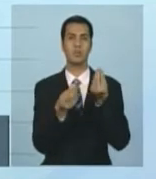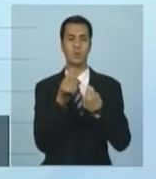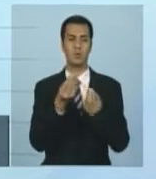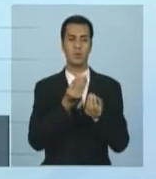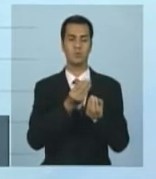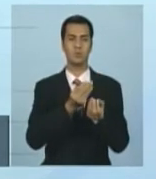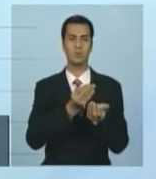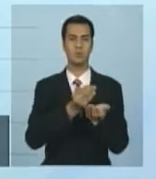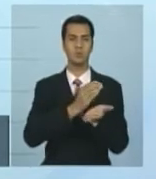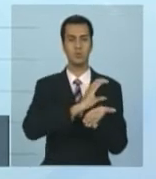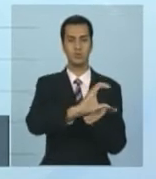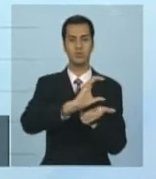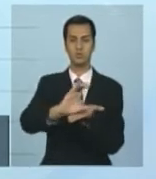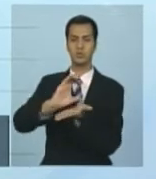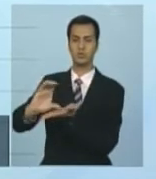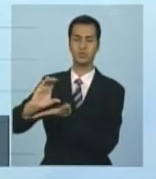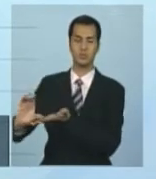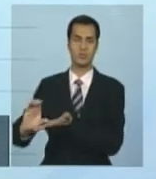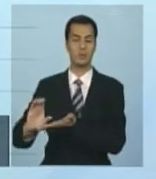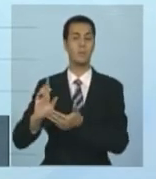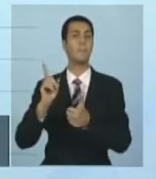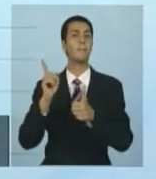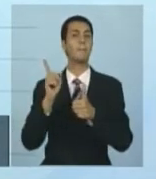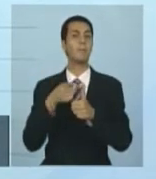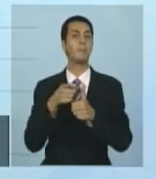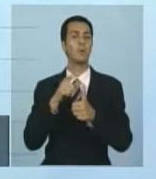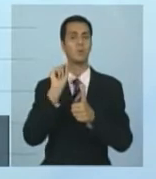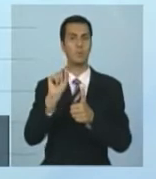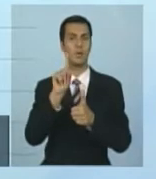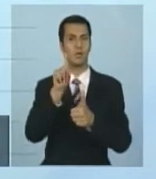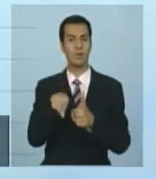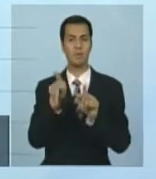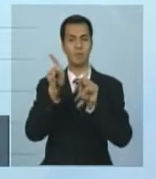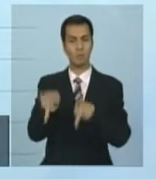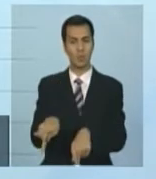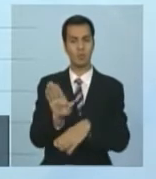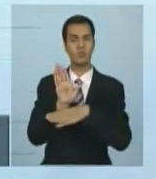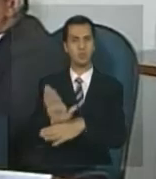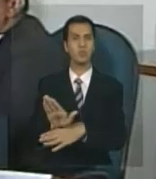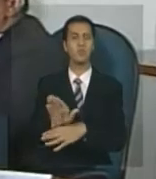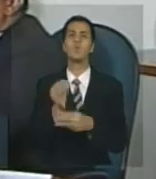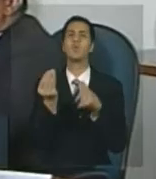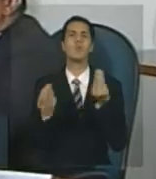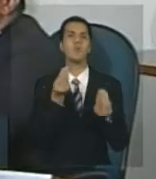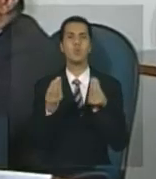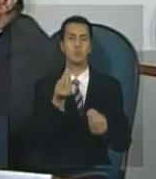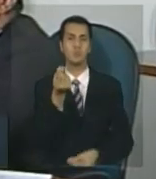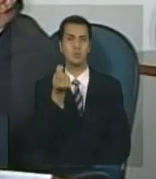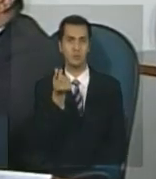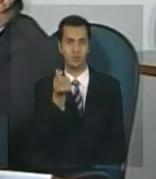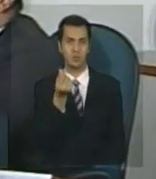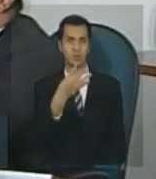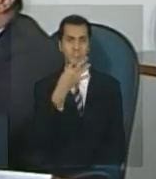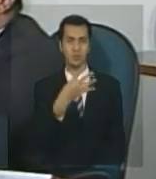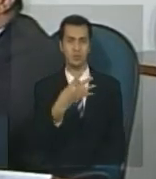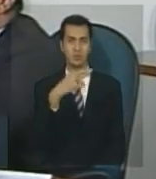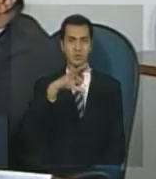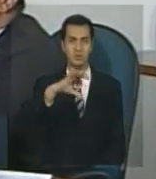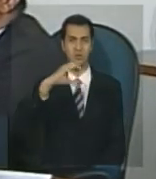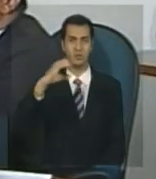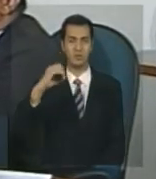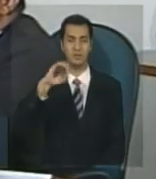rubrica, que é assistência à população. Como é que a gente gastou os